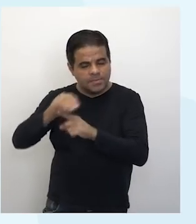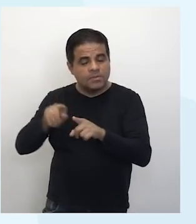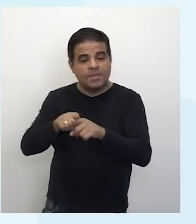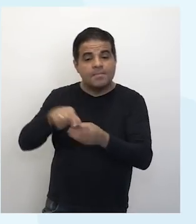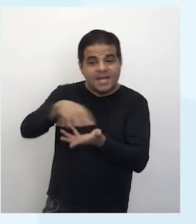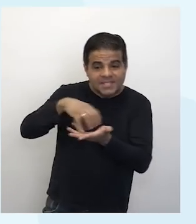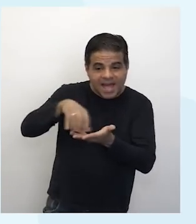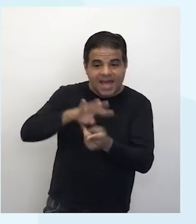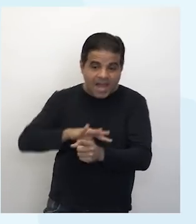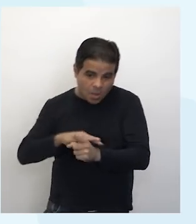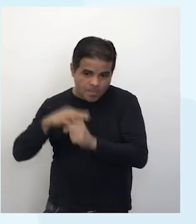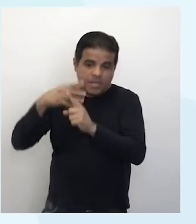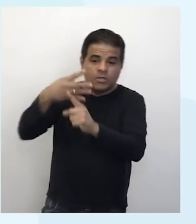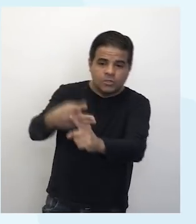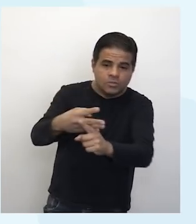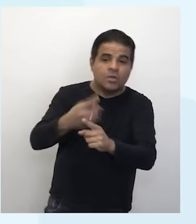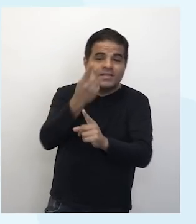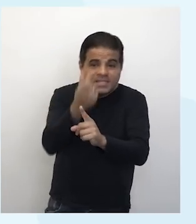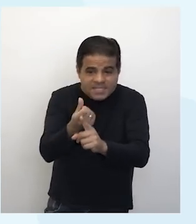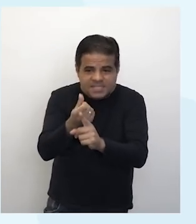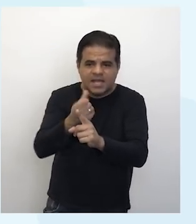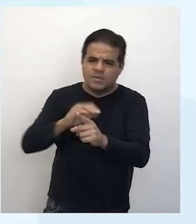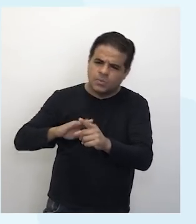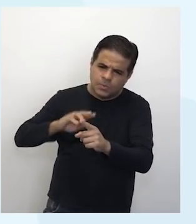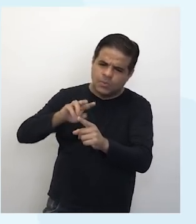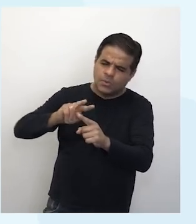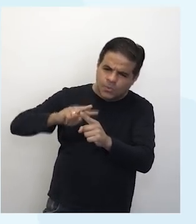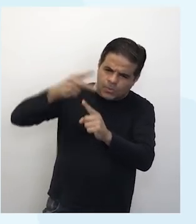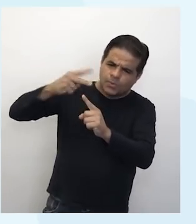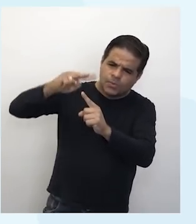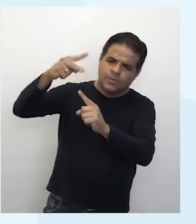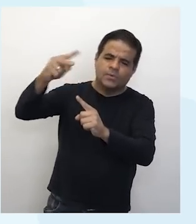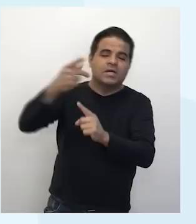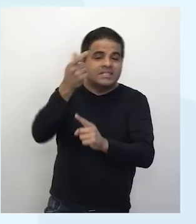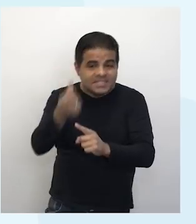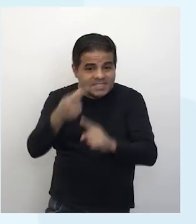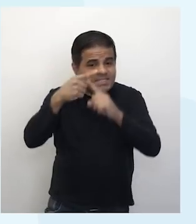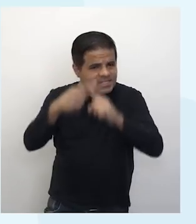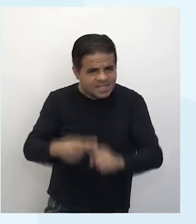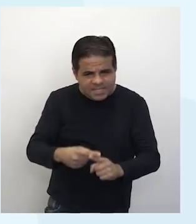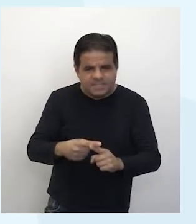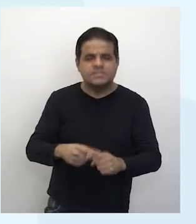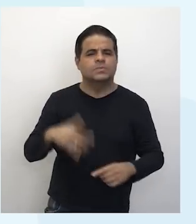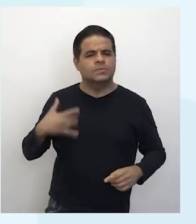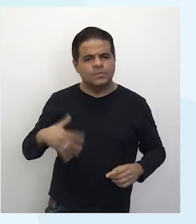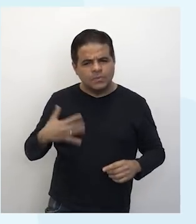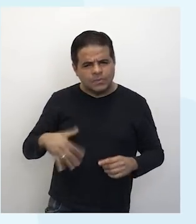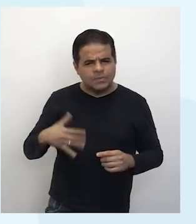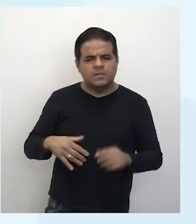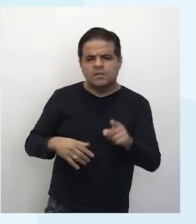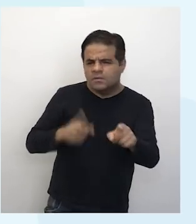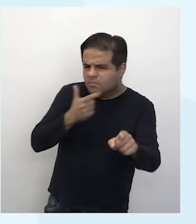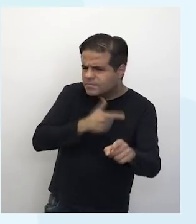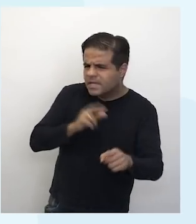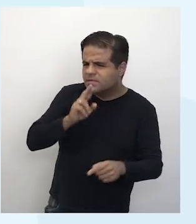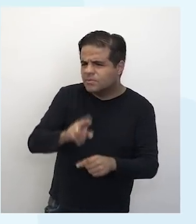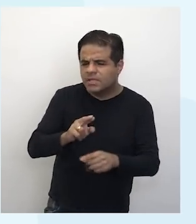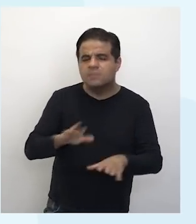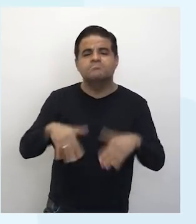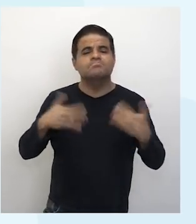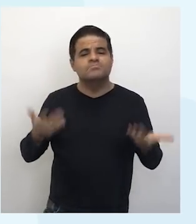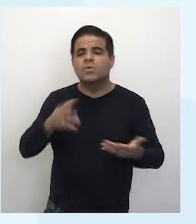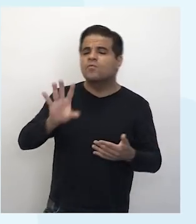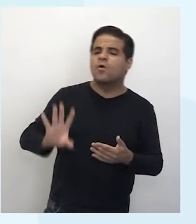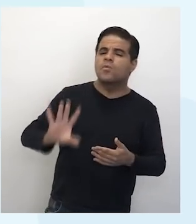área aumentou 16 vezes. Será que agora vocês conseguem responder uma pergunta? Ó, o que que vai